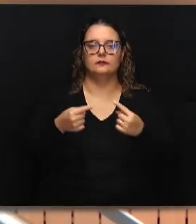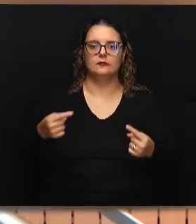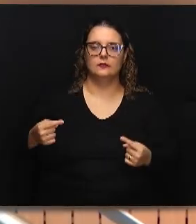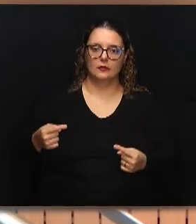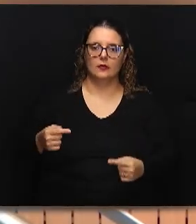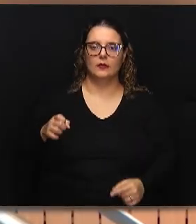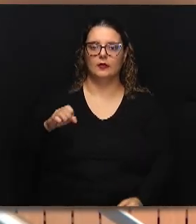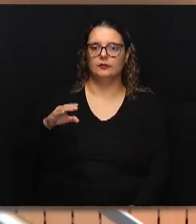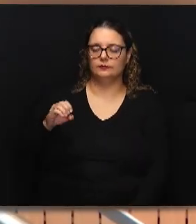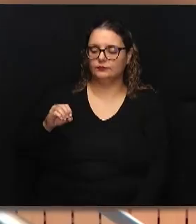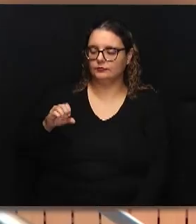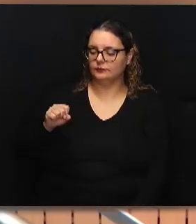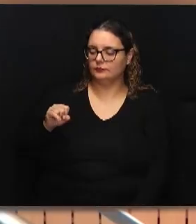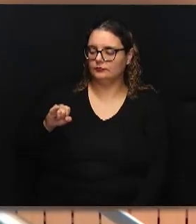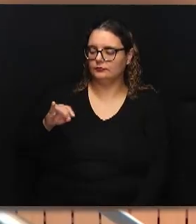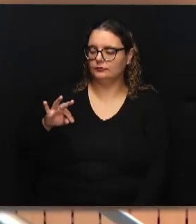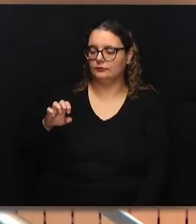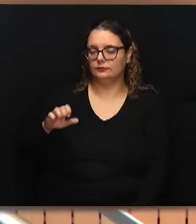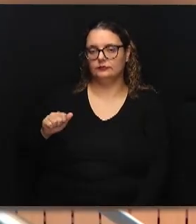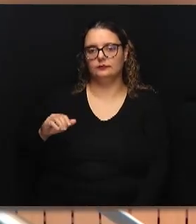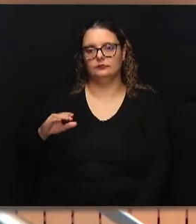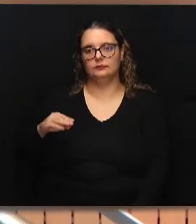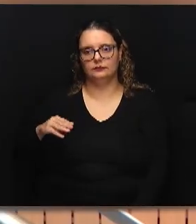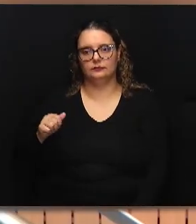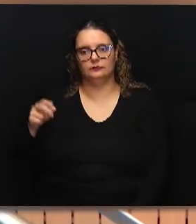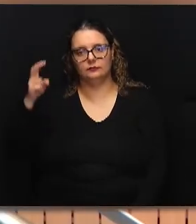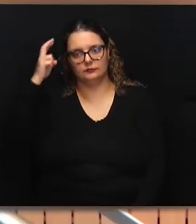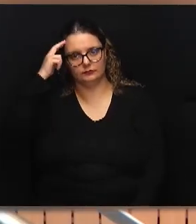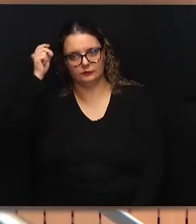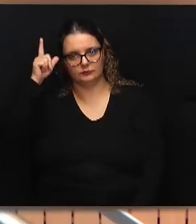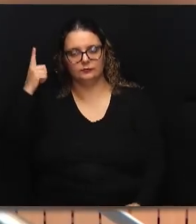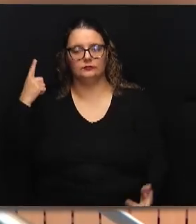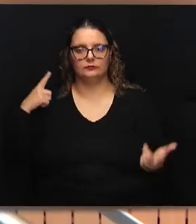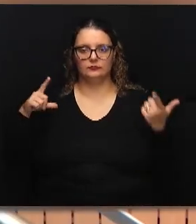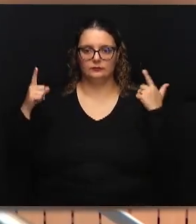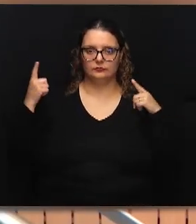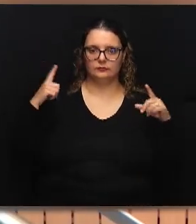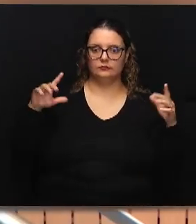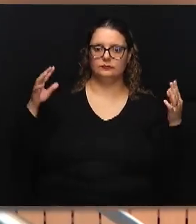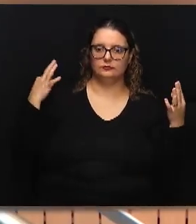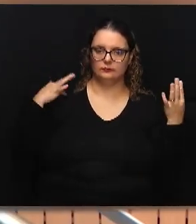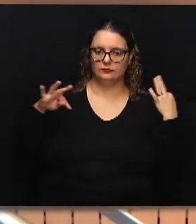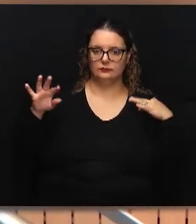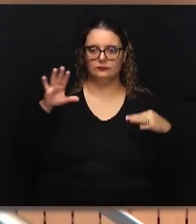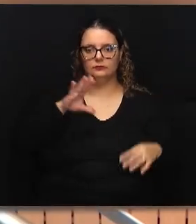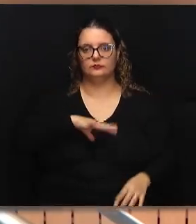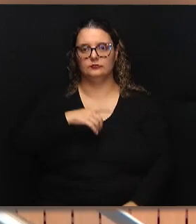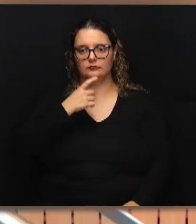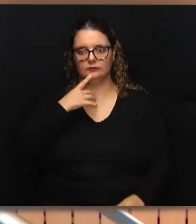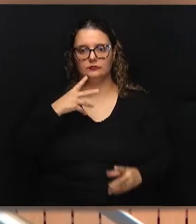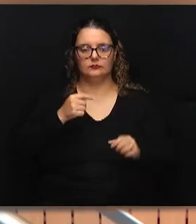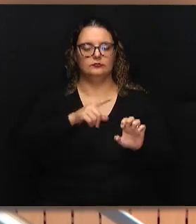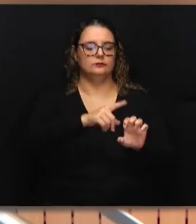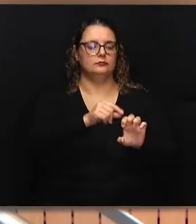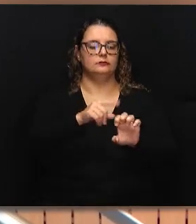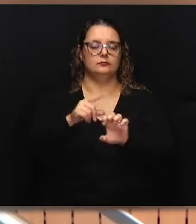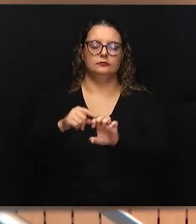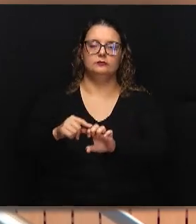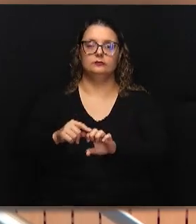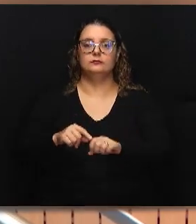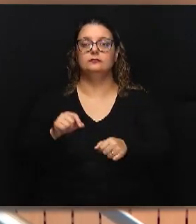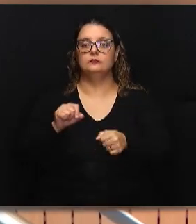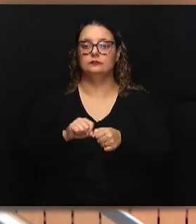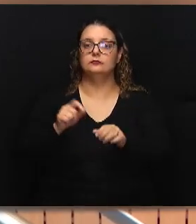ecossistema cultural, turístico e de lazer dessa cidade, a todos os empreendedores que tornam a